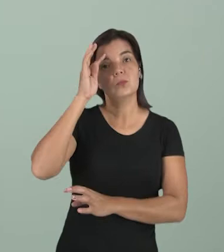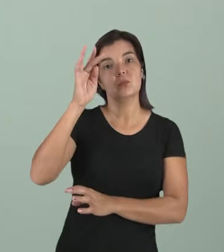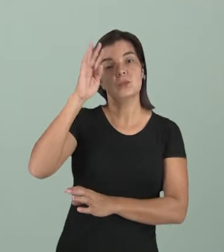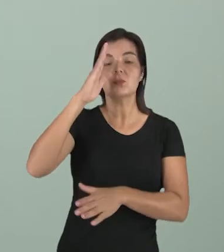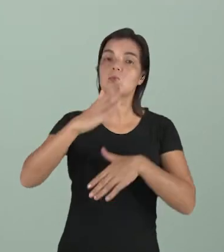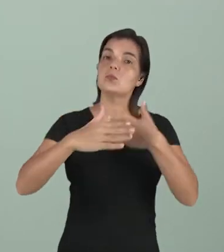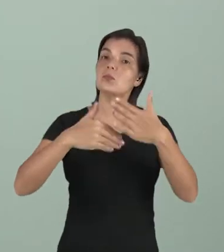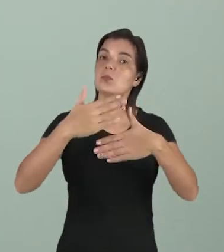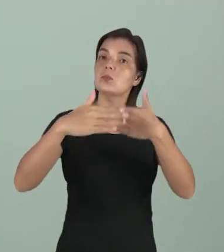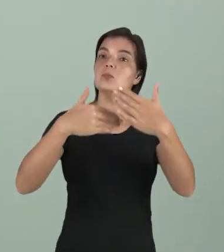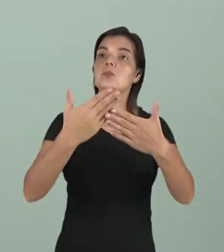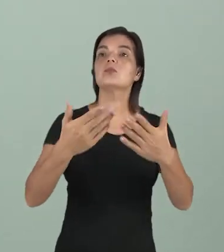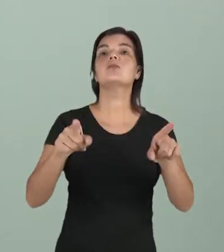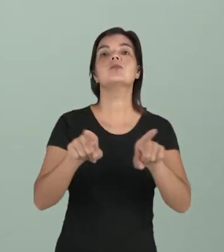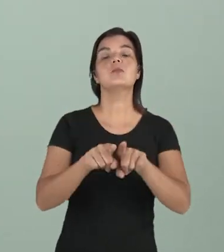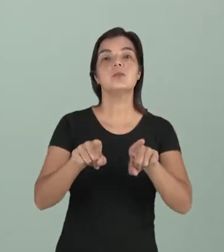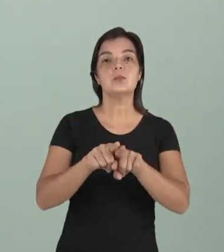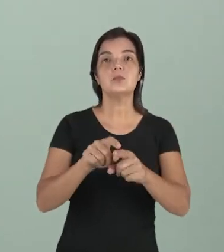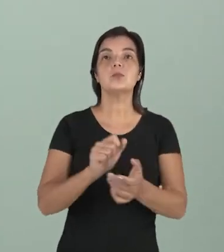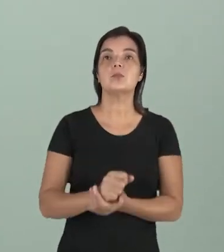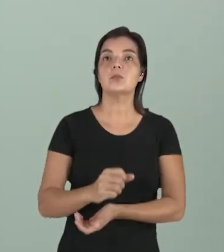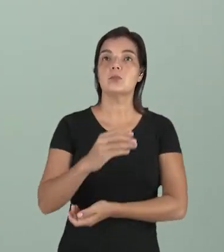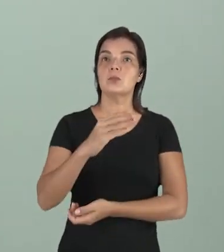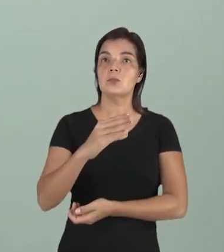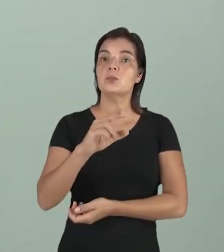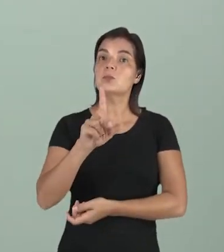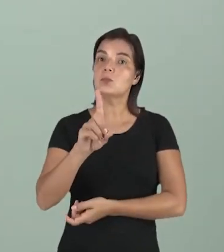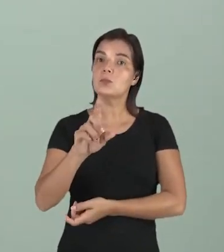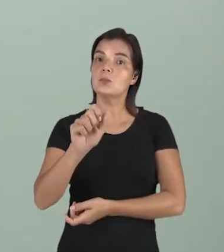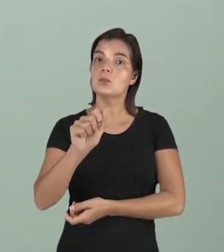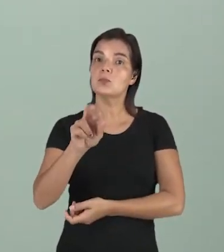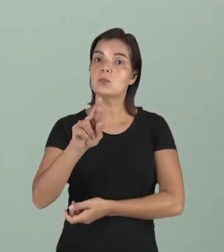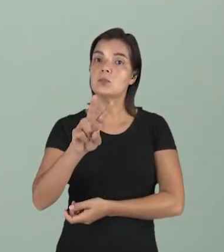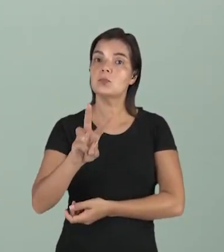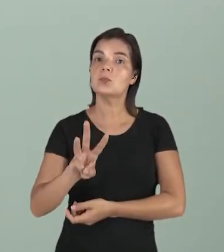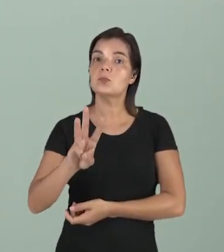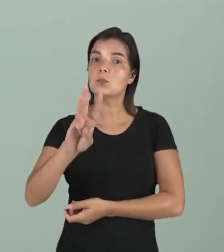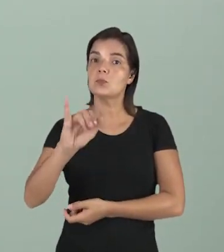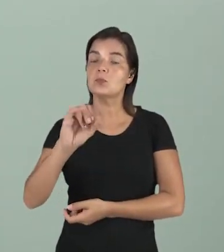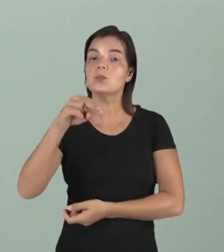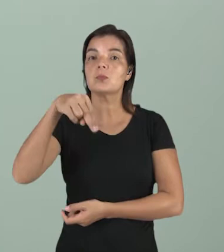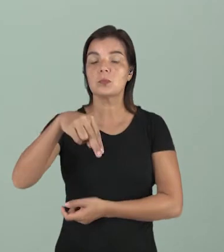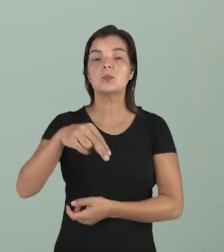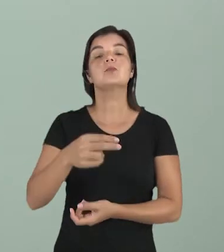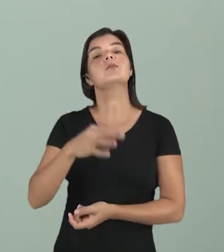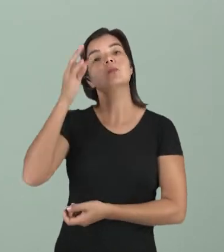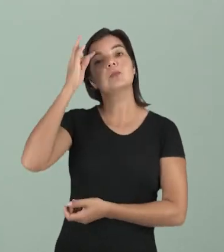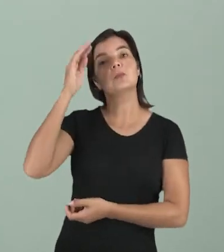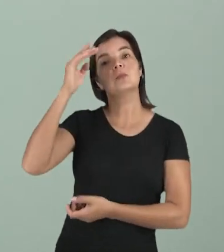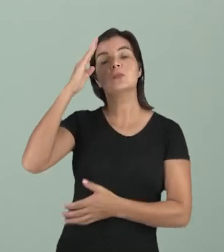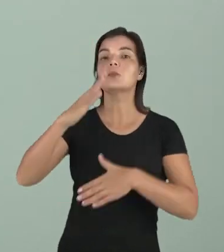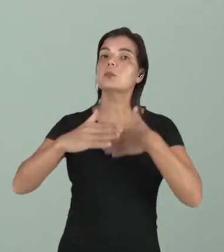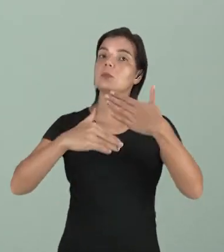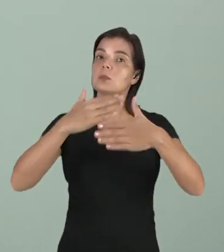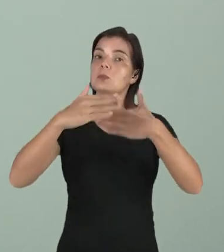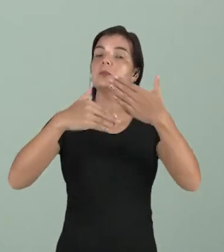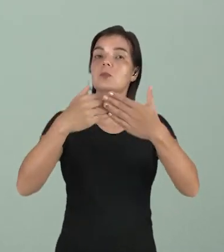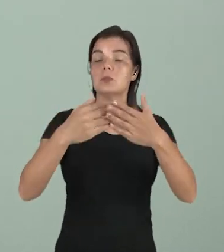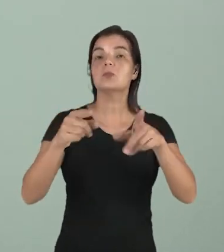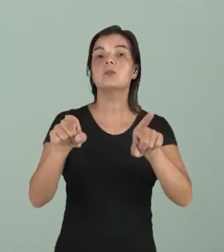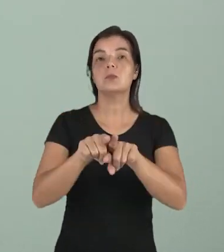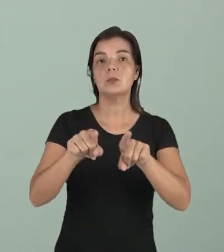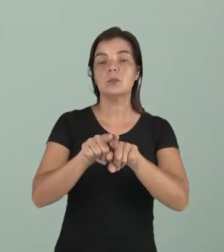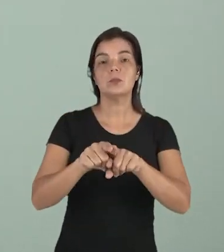exemplo, da evolução de Charles Darwin. Então, a teoria da evolução, ela é um princípio